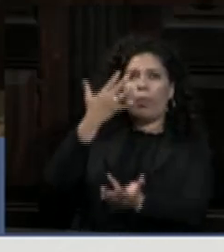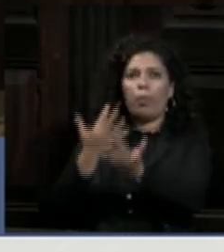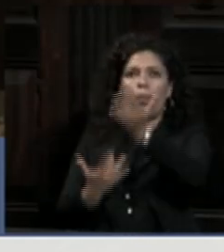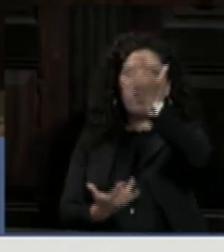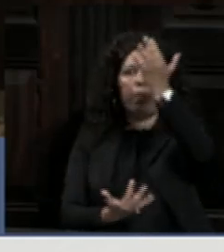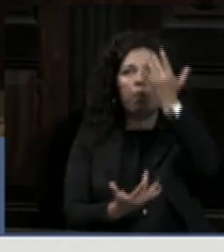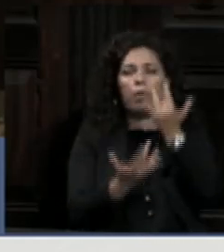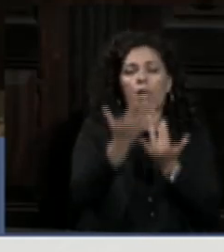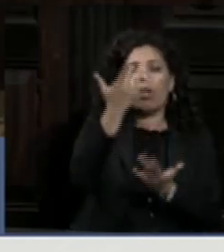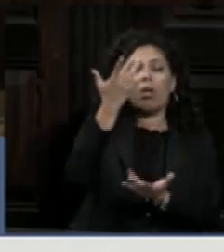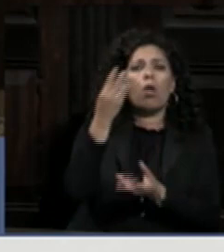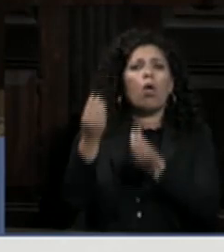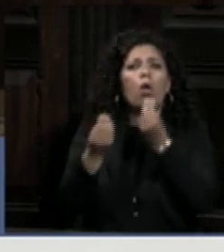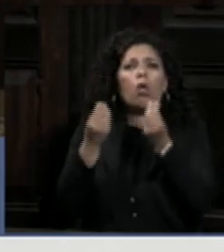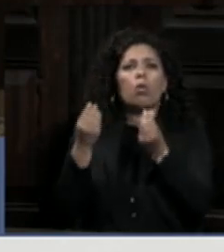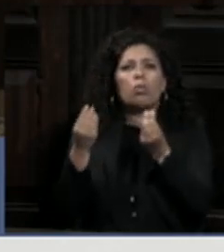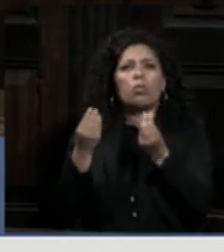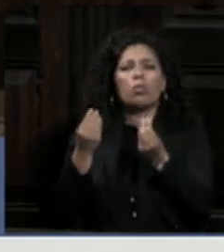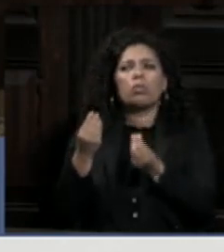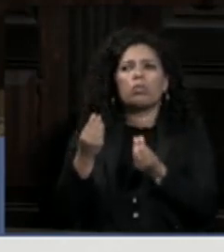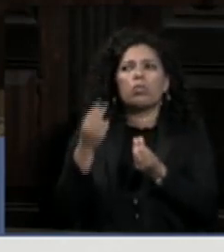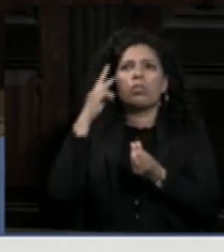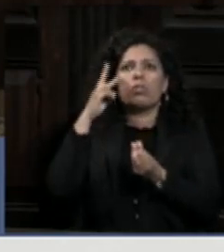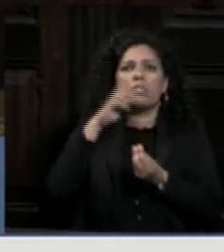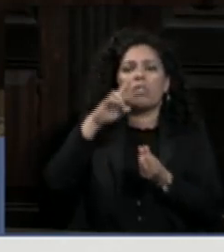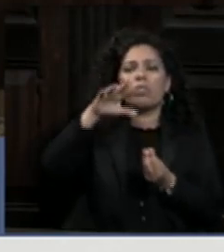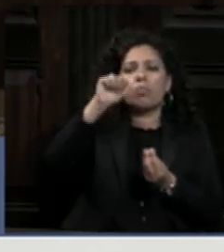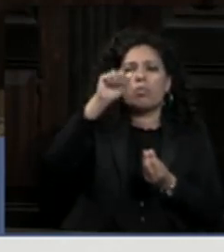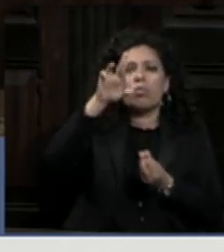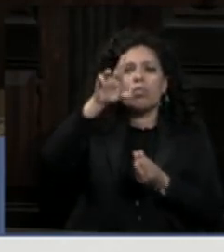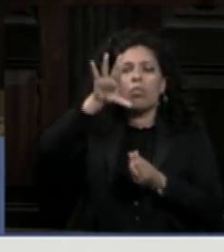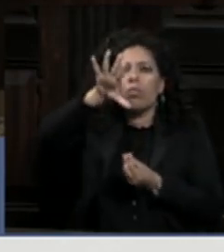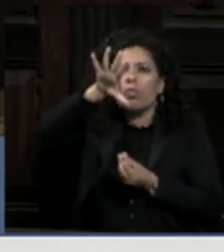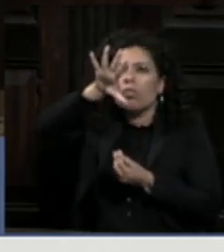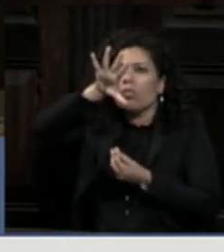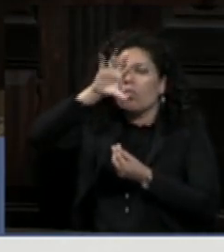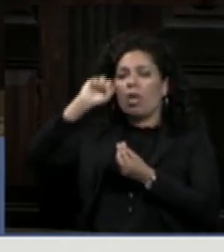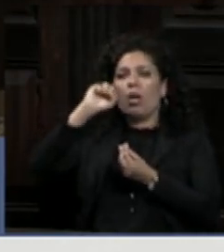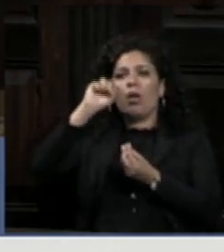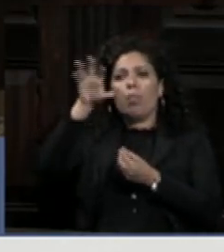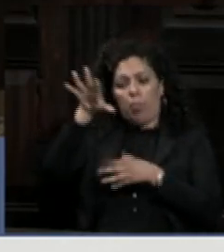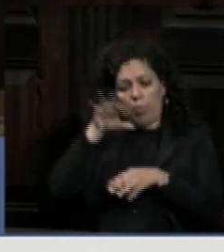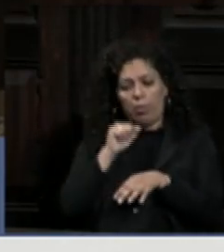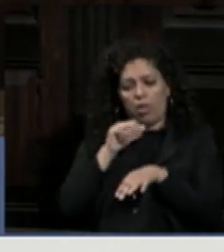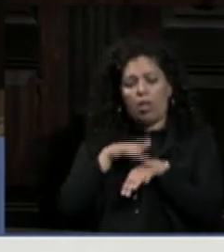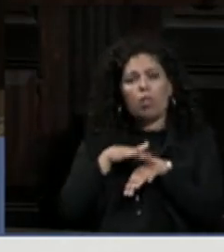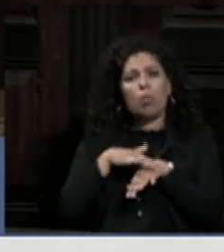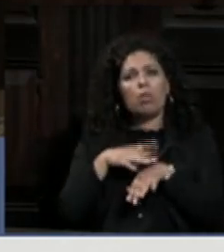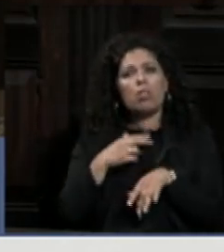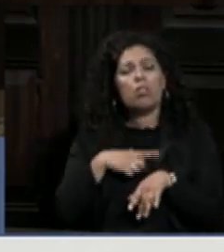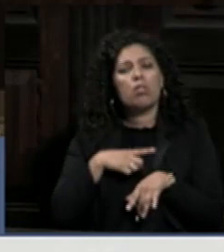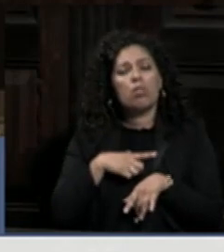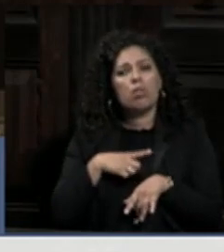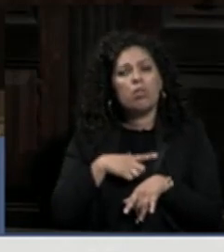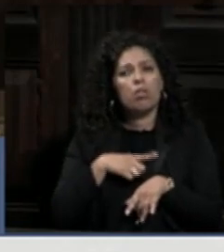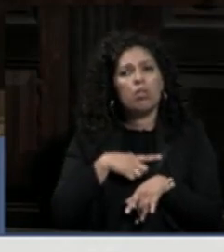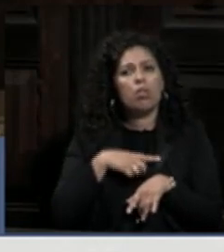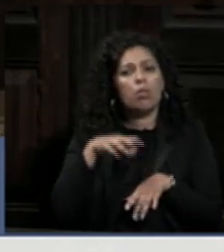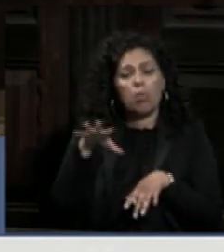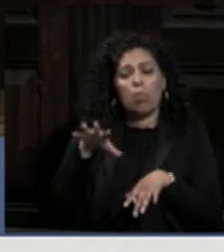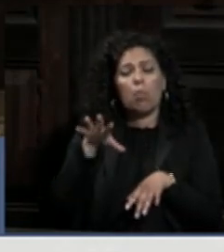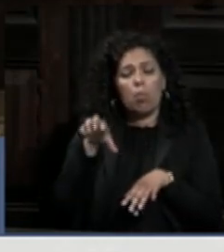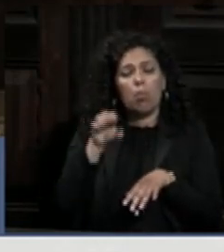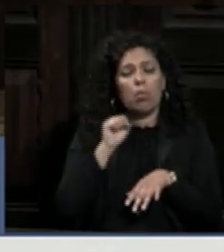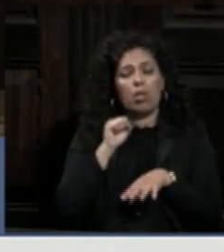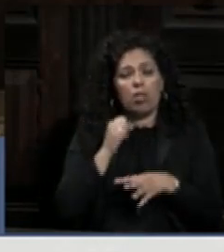pesados que são comprovadamente cancerígenos que são comprovadamente